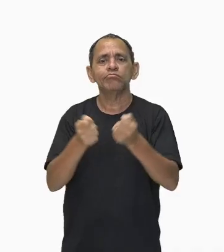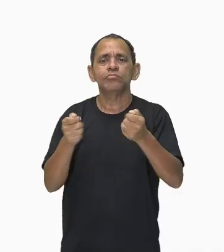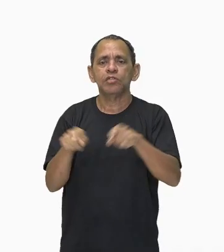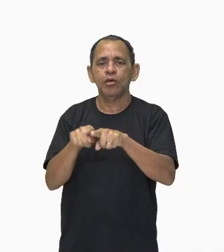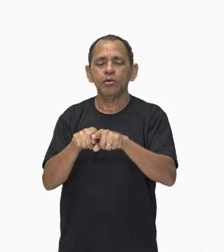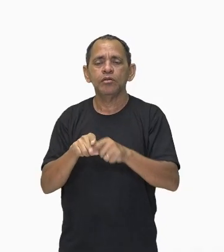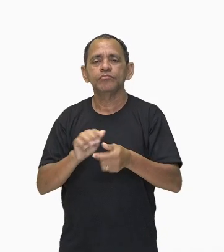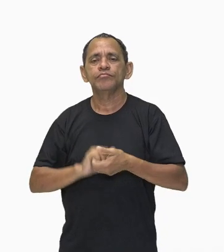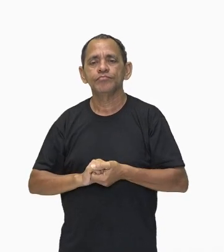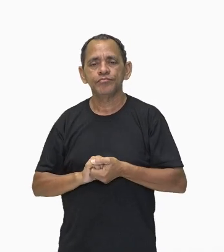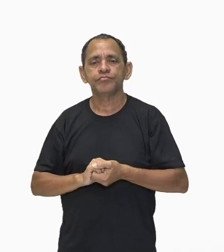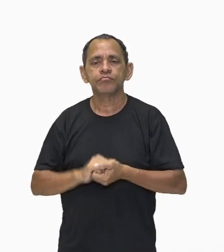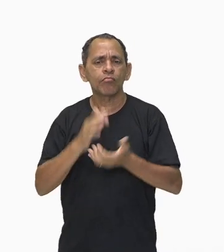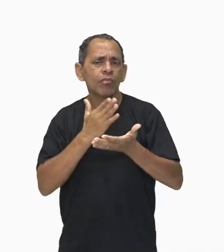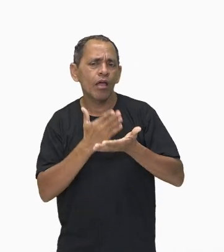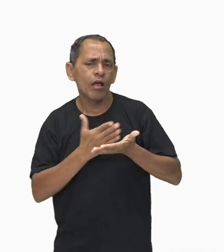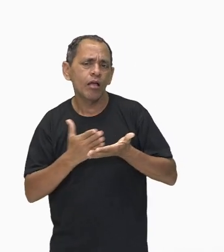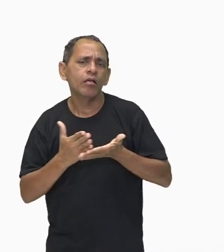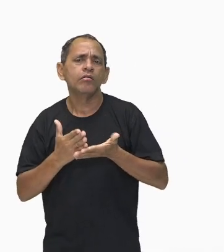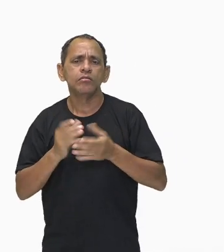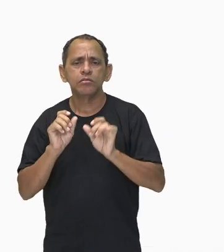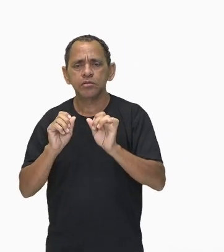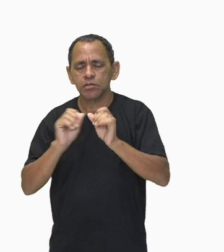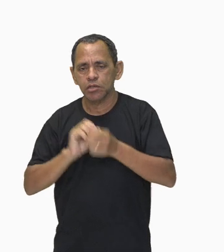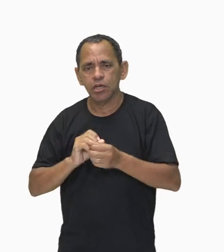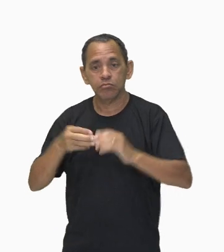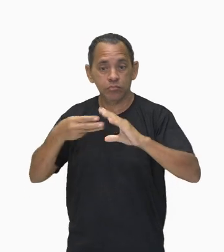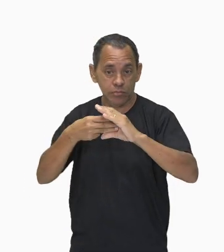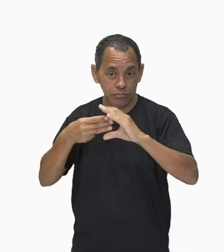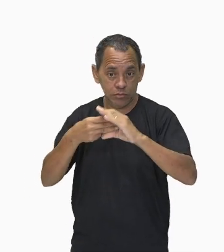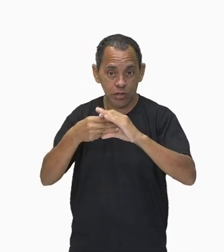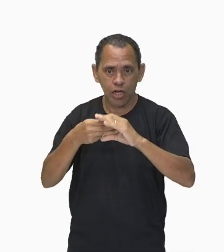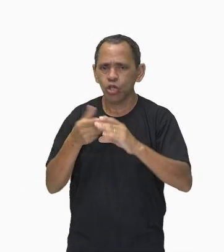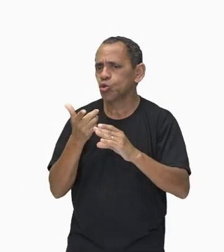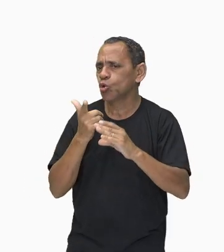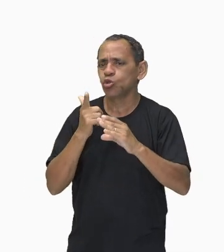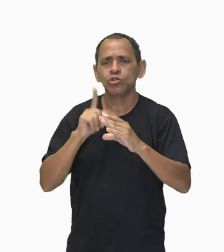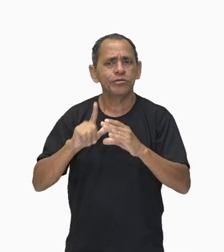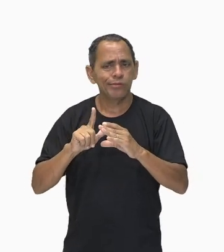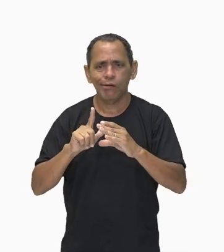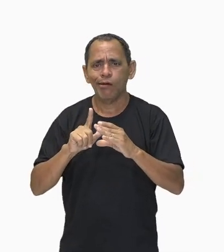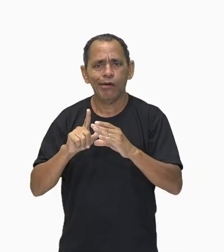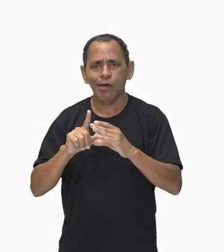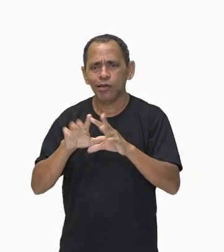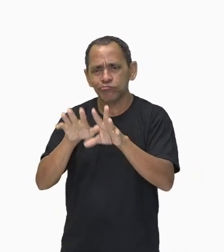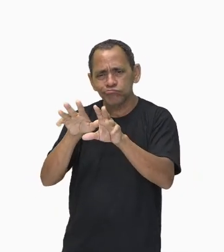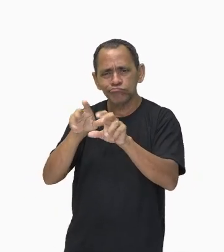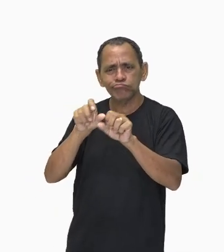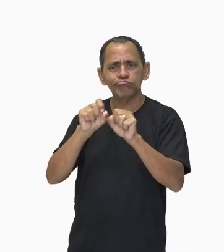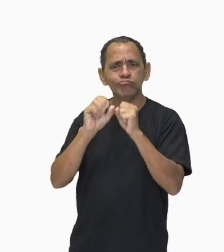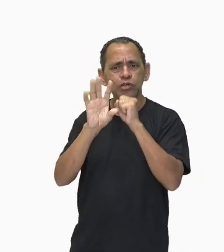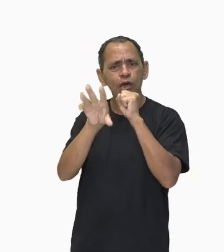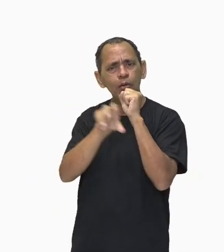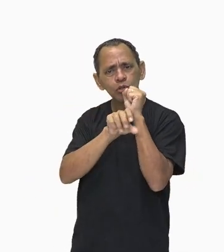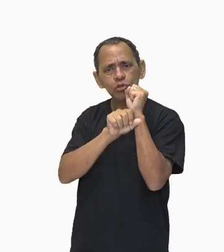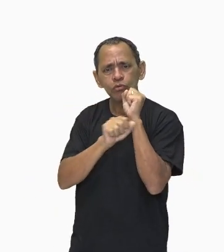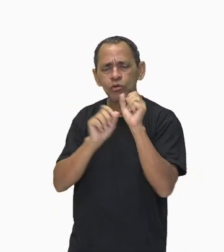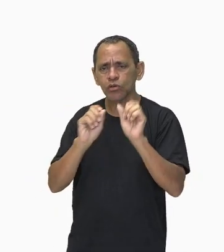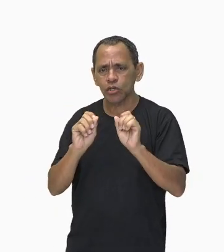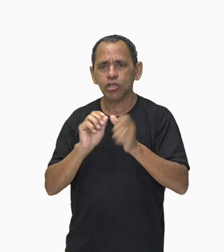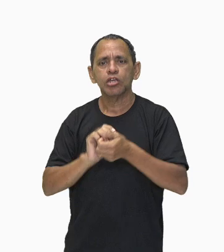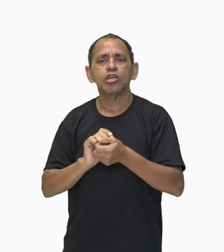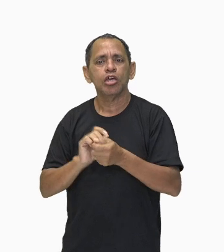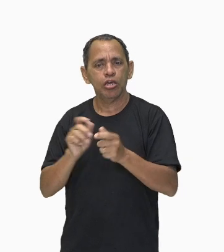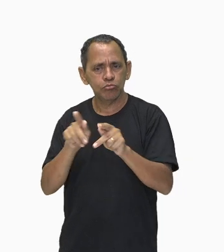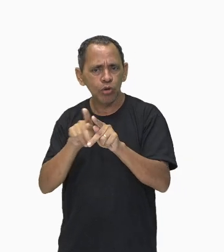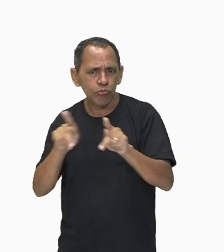princípio que uma célula ela não consegue absorver uma proteína grande, então ela tem que ser quebrada em aminoácidos para depois ser reconstruída em